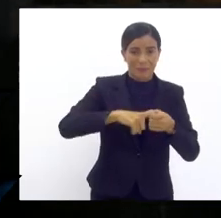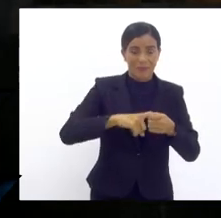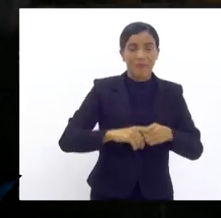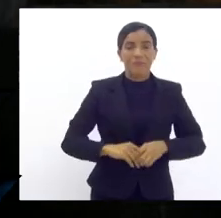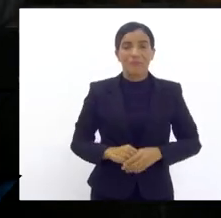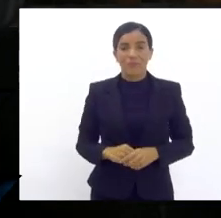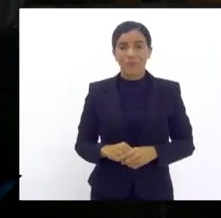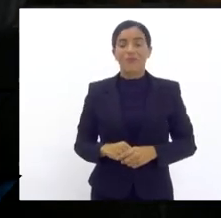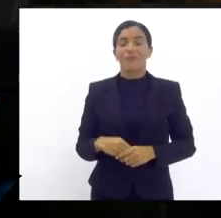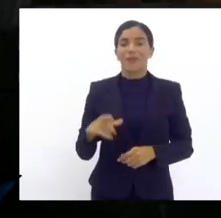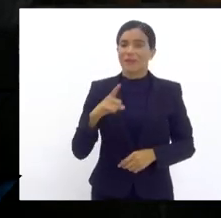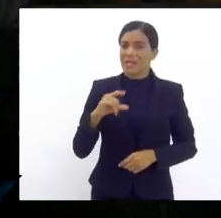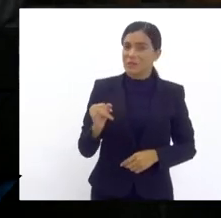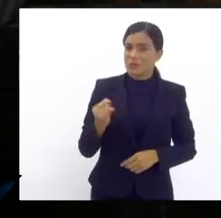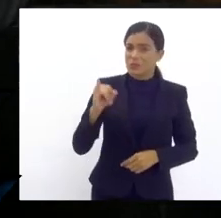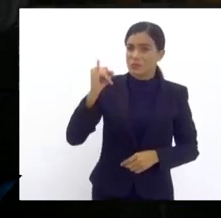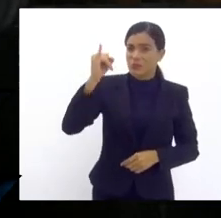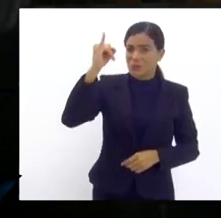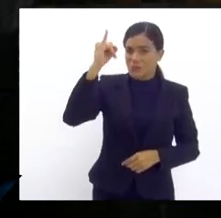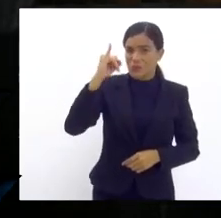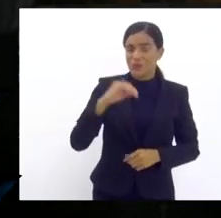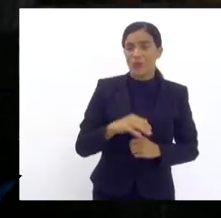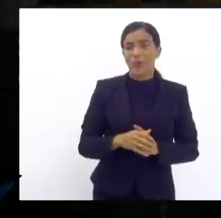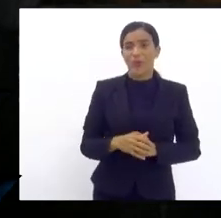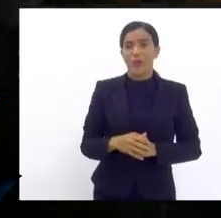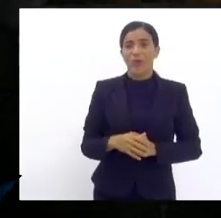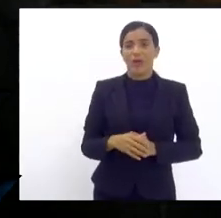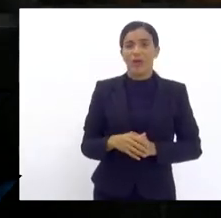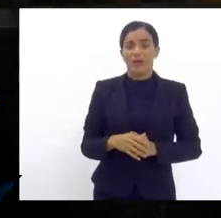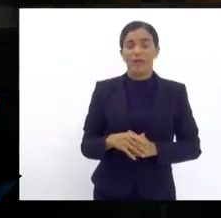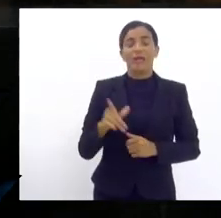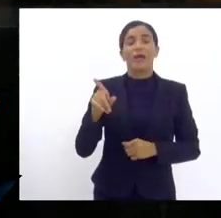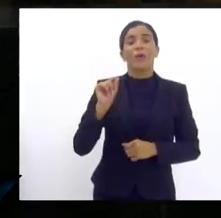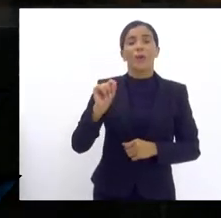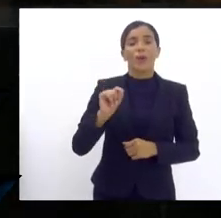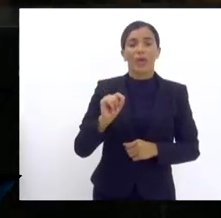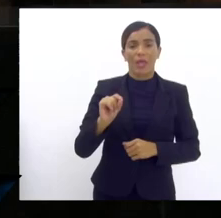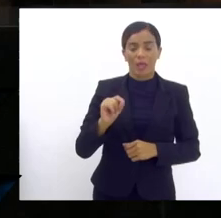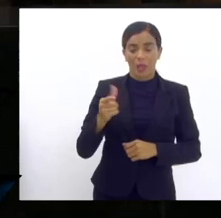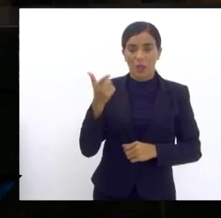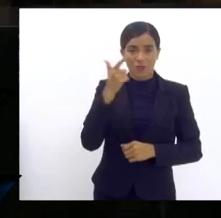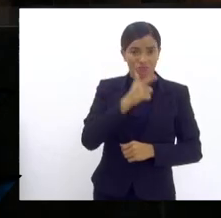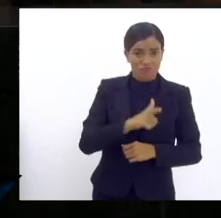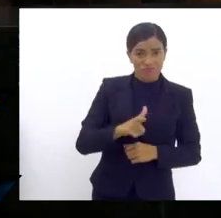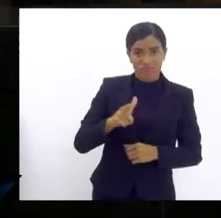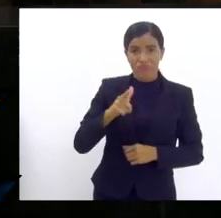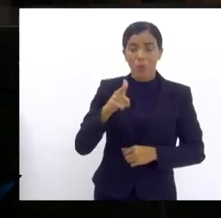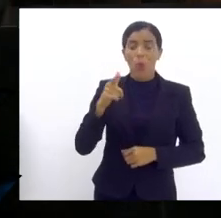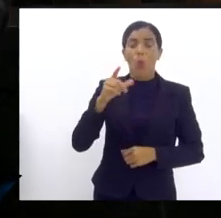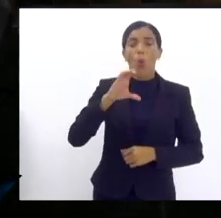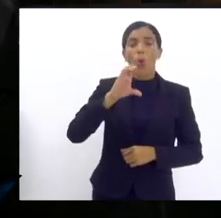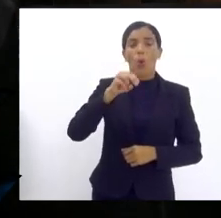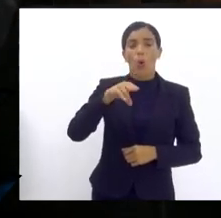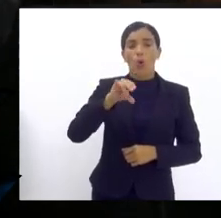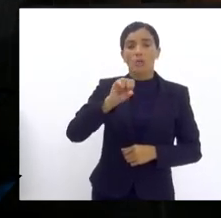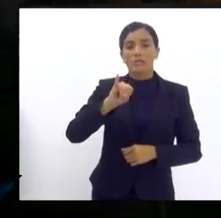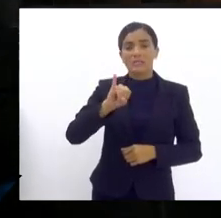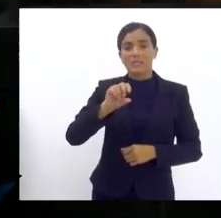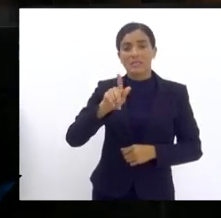que ele juro que foi mediado ontem o giro não consignado tava 2.14